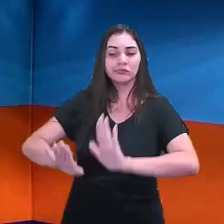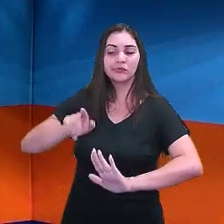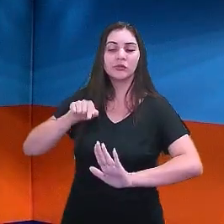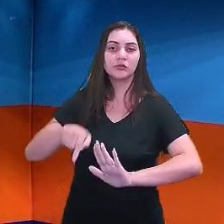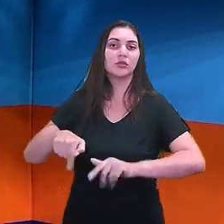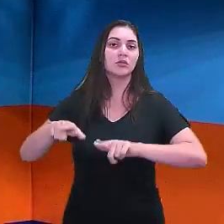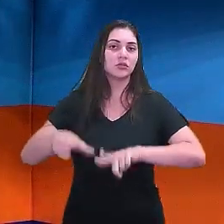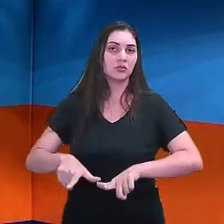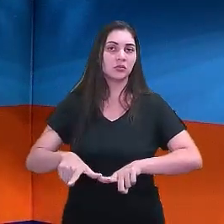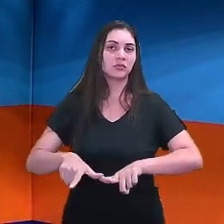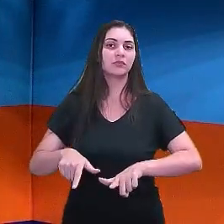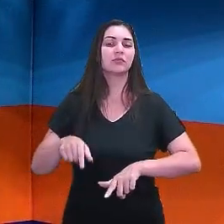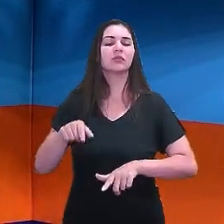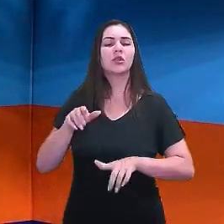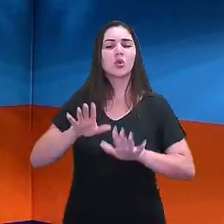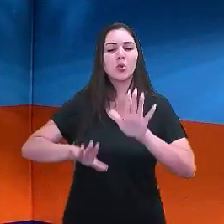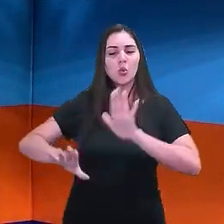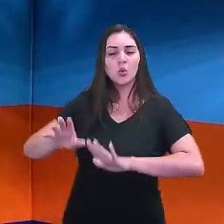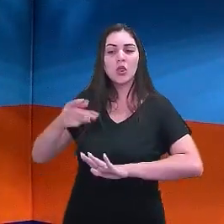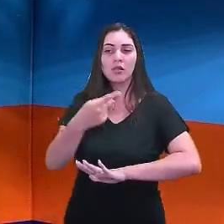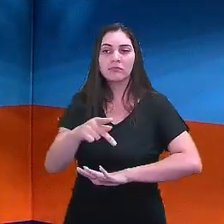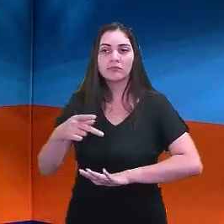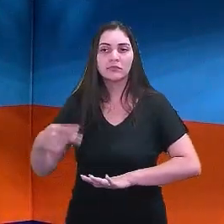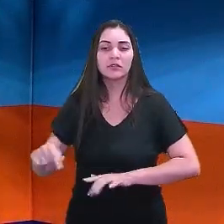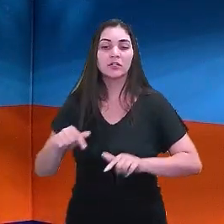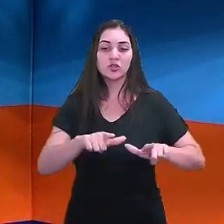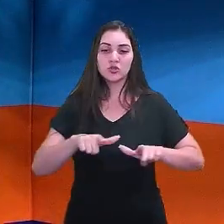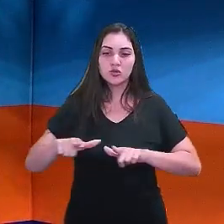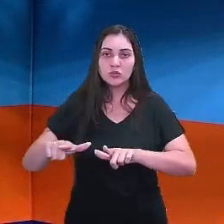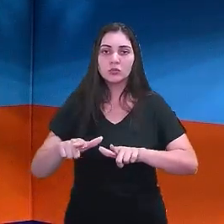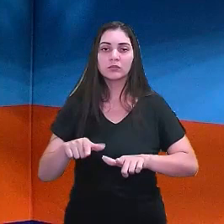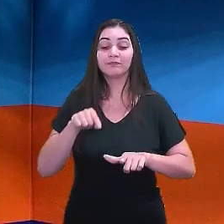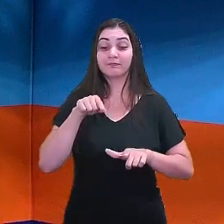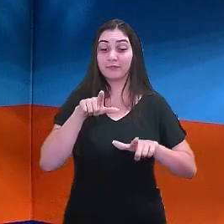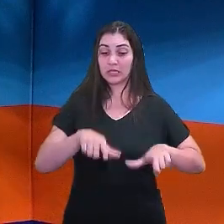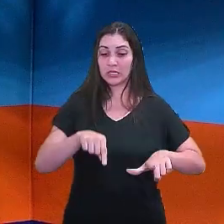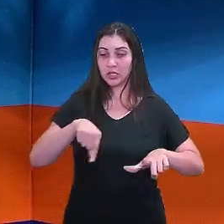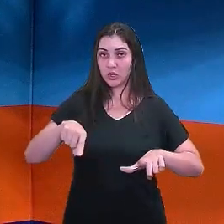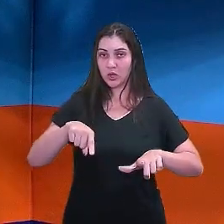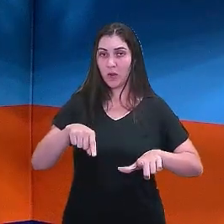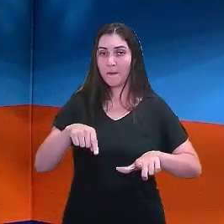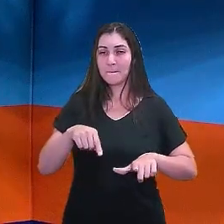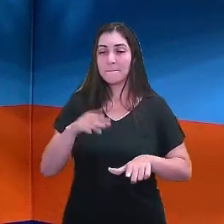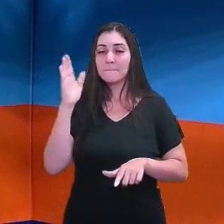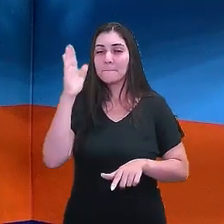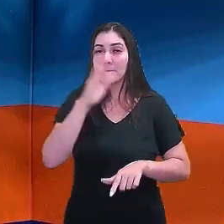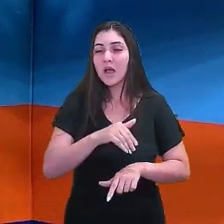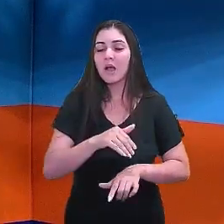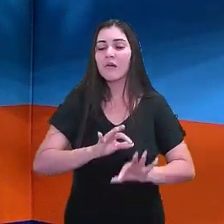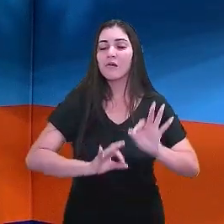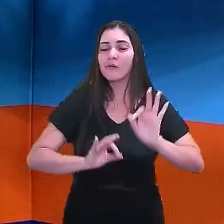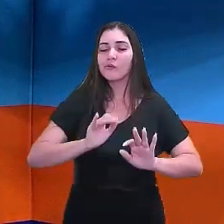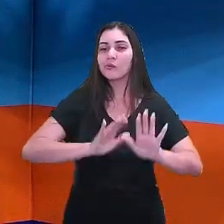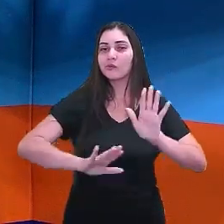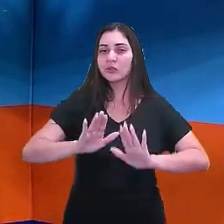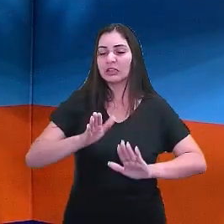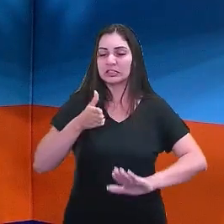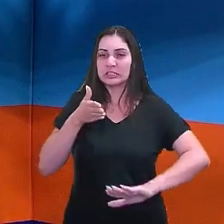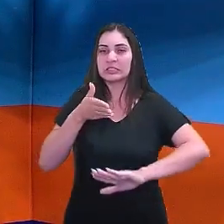desses ambientes, de cuidar desse terreno. Até porque um terreno mal cuidado, né, um terreno que você